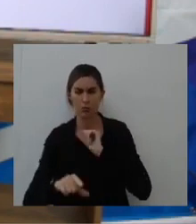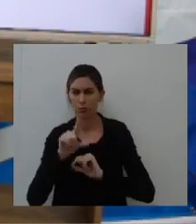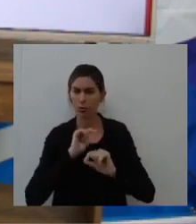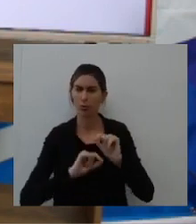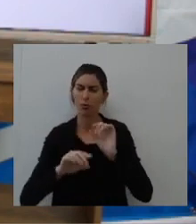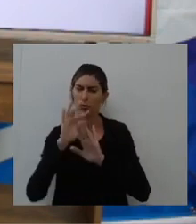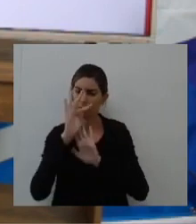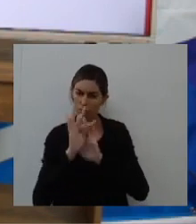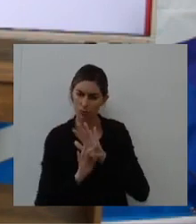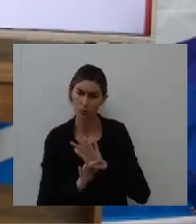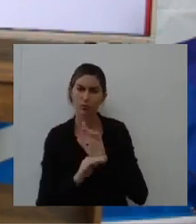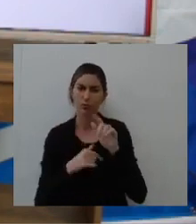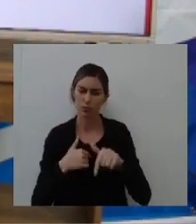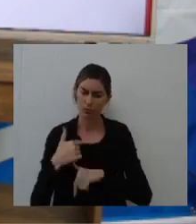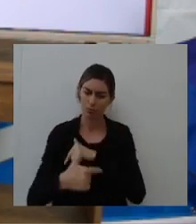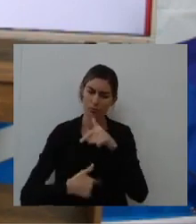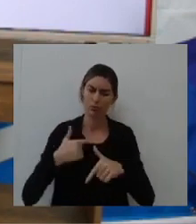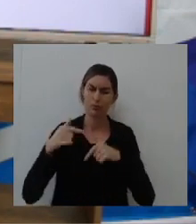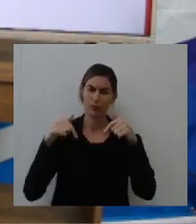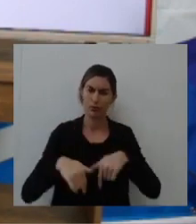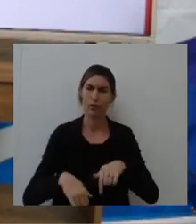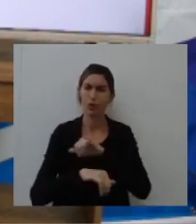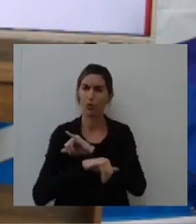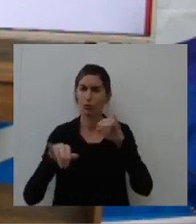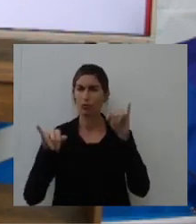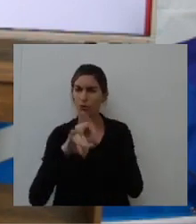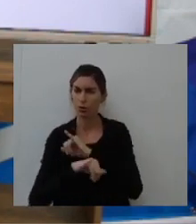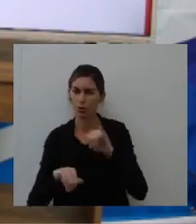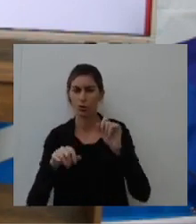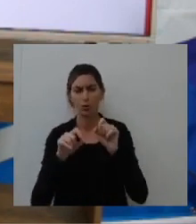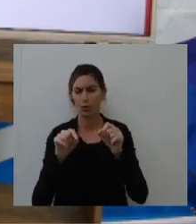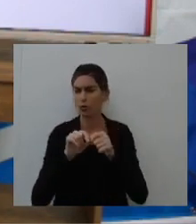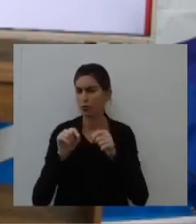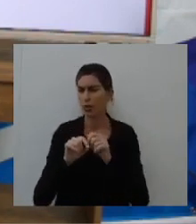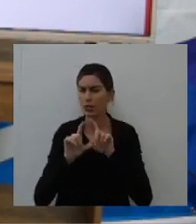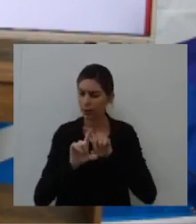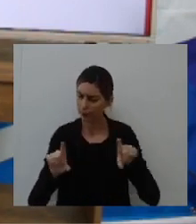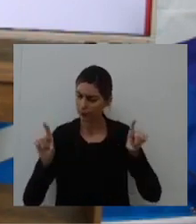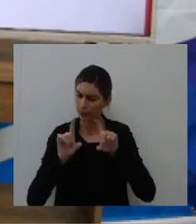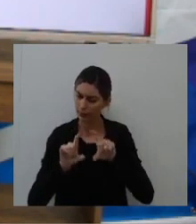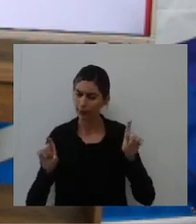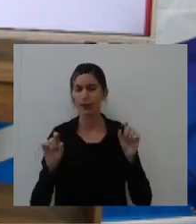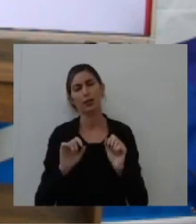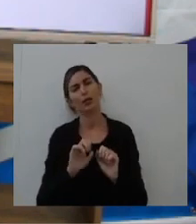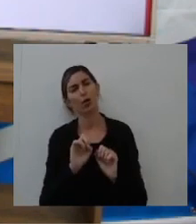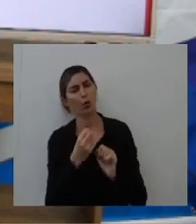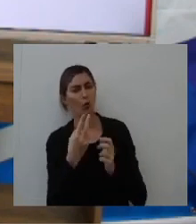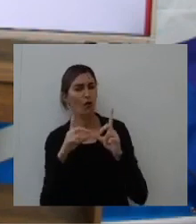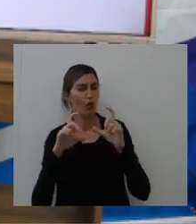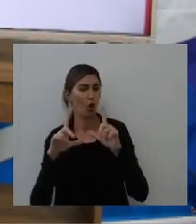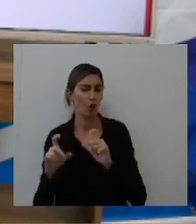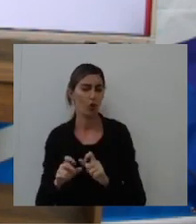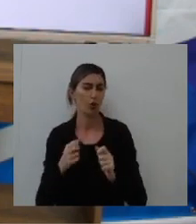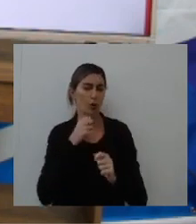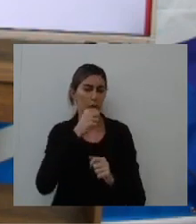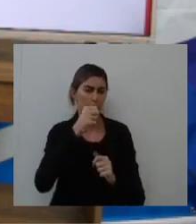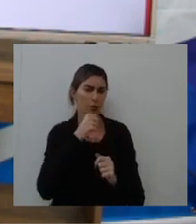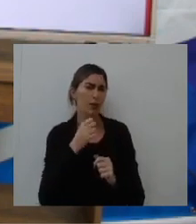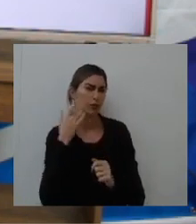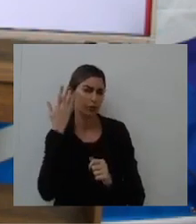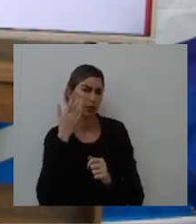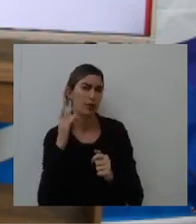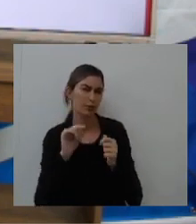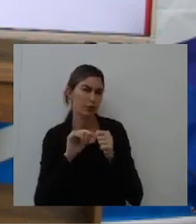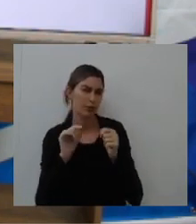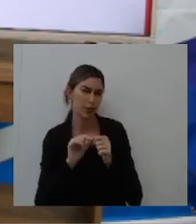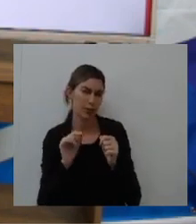dos textos que a gente trabalhou aqui hoje, uma notícia. Você pode até produzir uma tirinha ou então a fotoreportagem. Eu acho até que eu vou